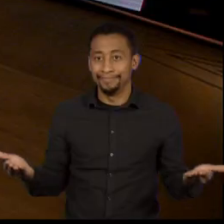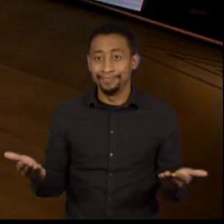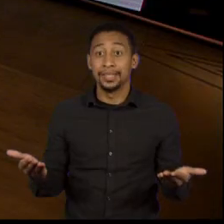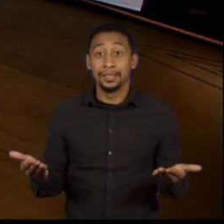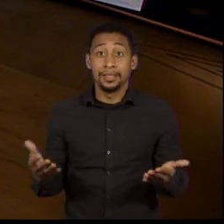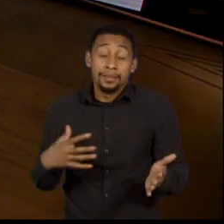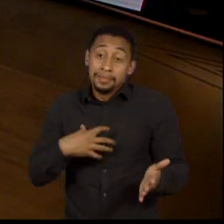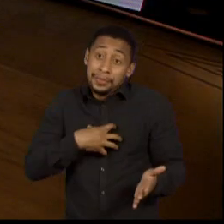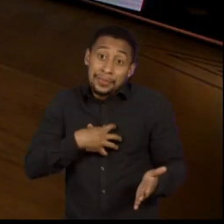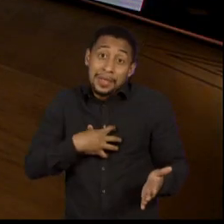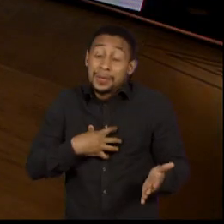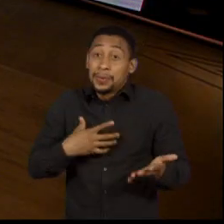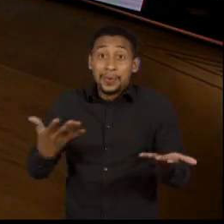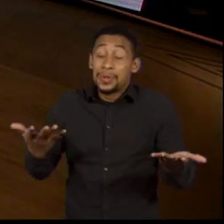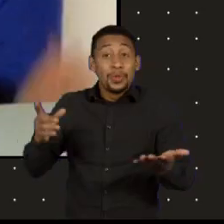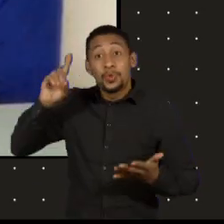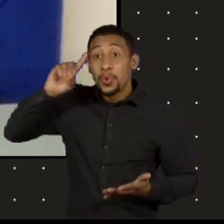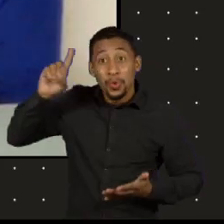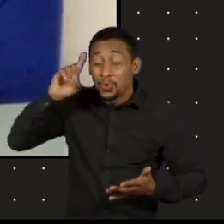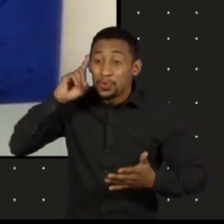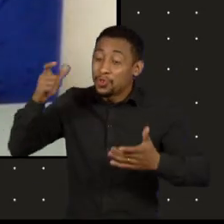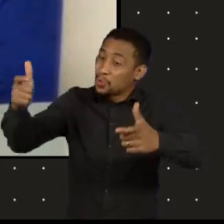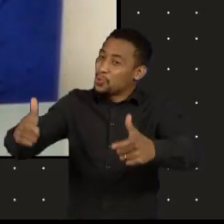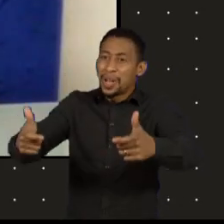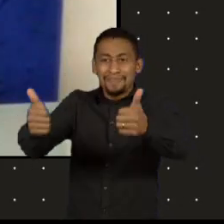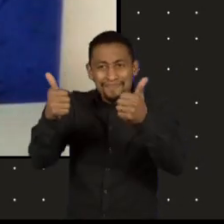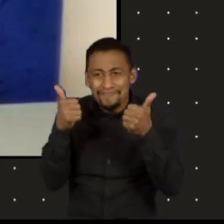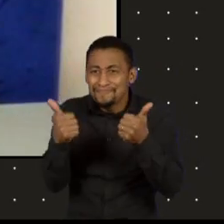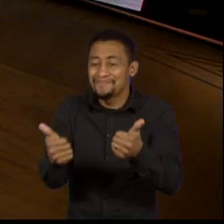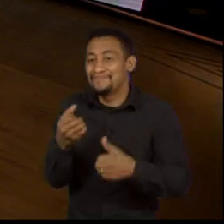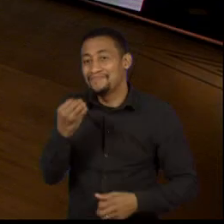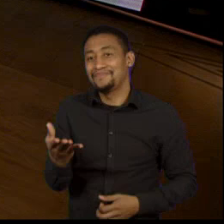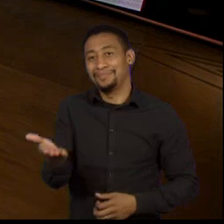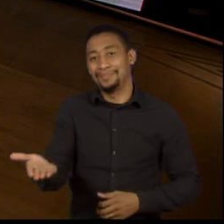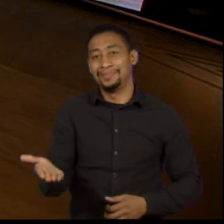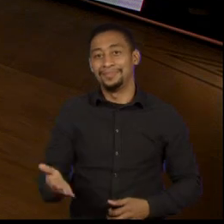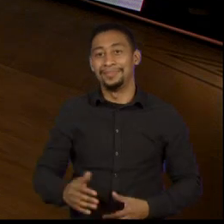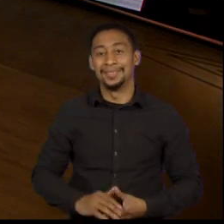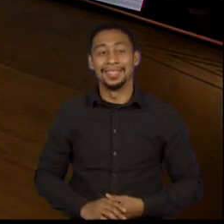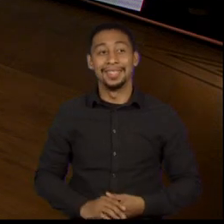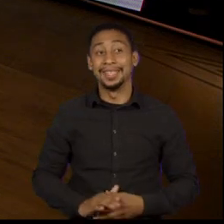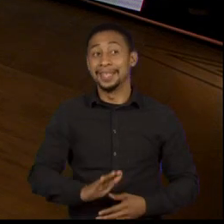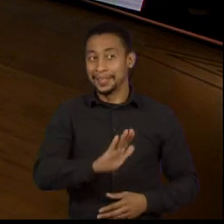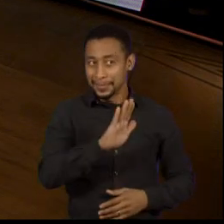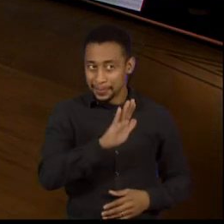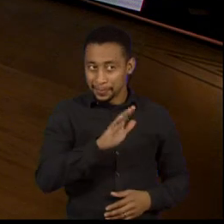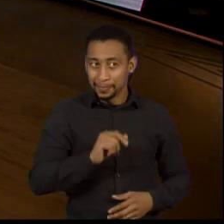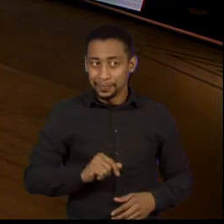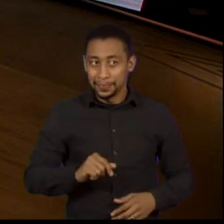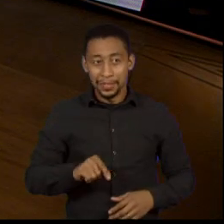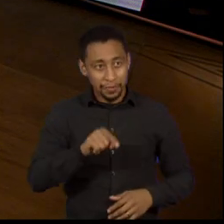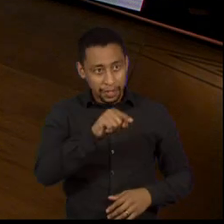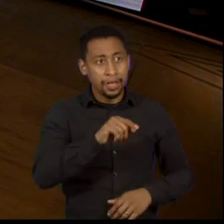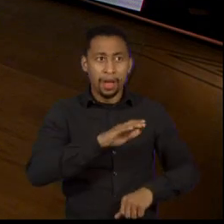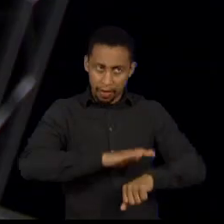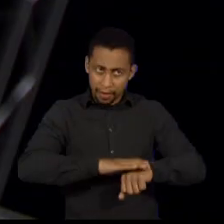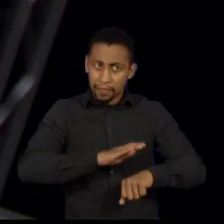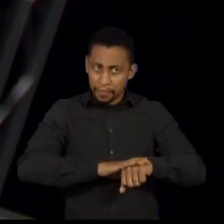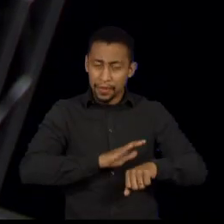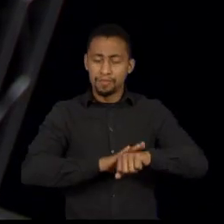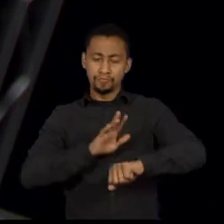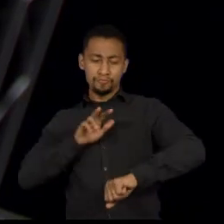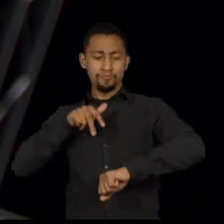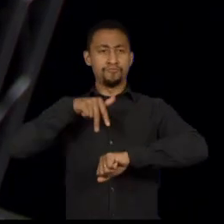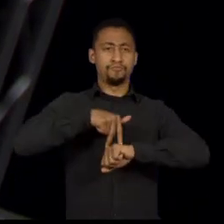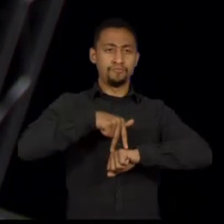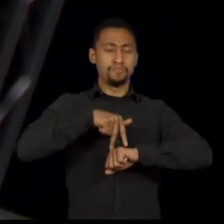para mim, teatro todos os dias é uma questão de vida ou morte. Agora, Beth, você fez vários papéis masculinos,